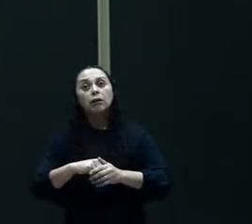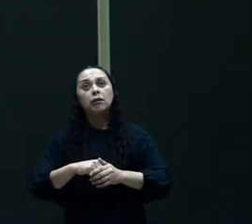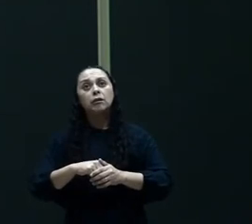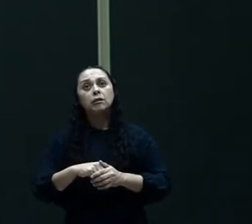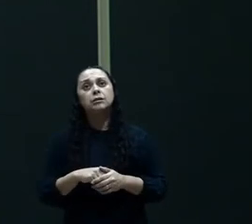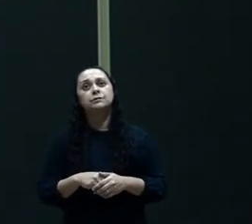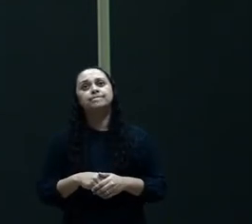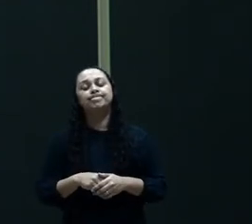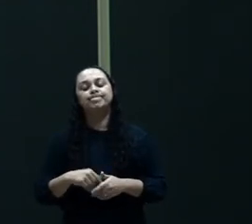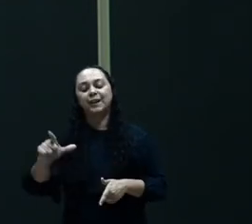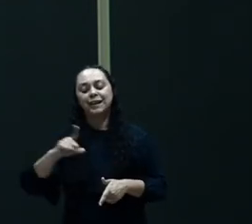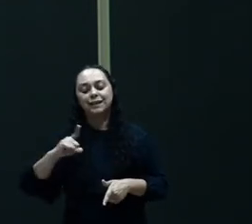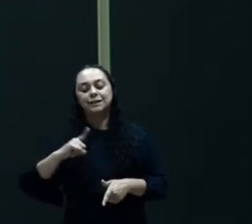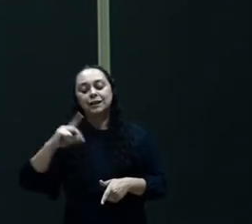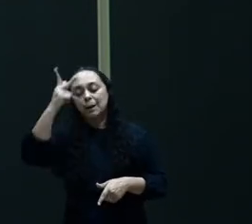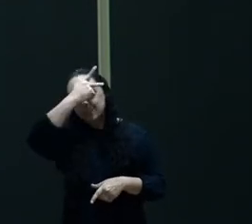gente correndo de